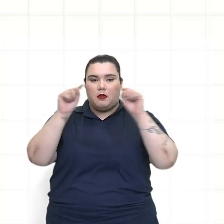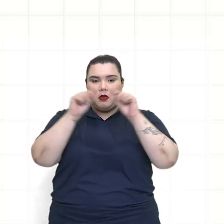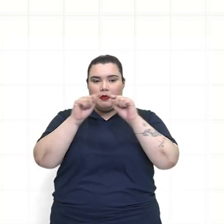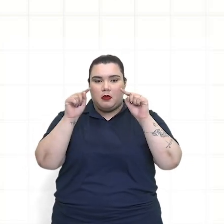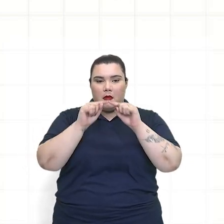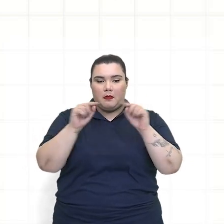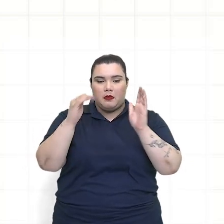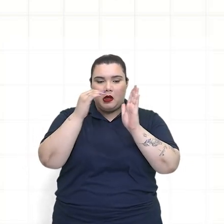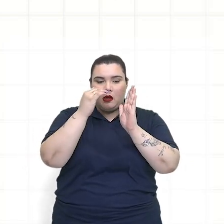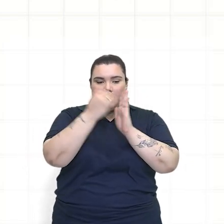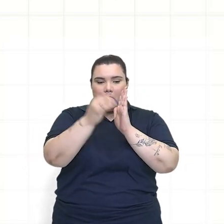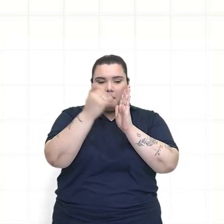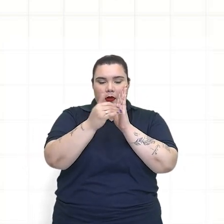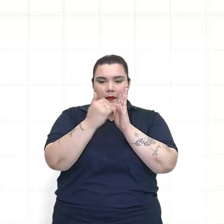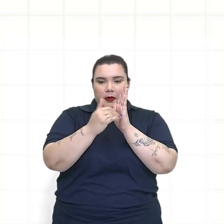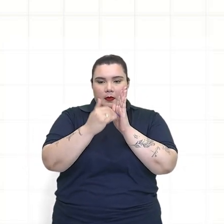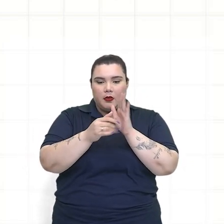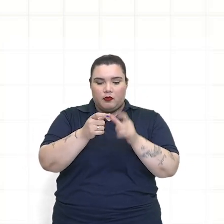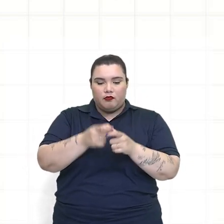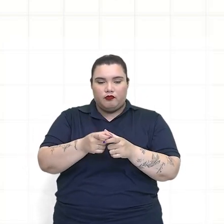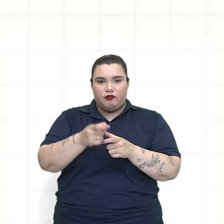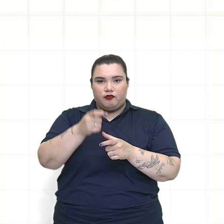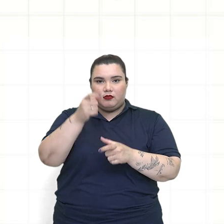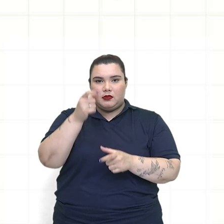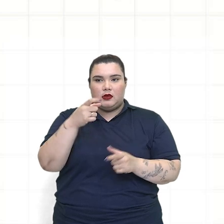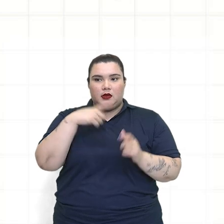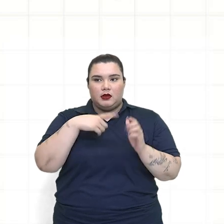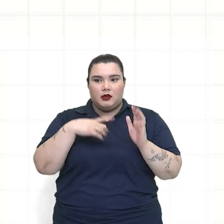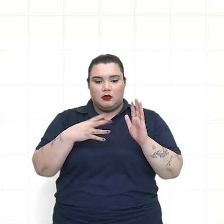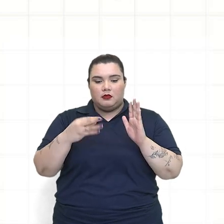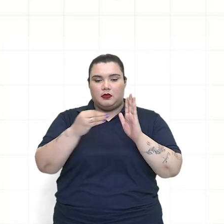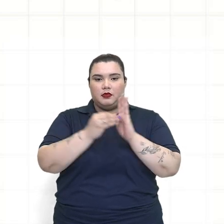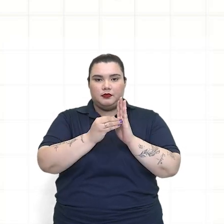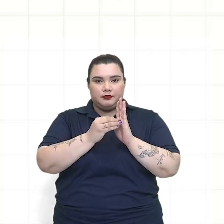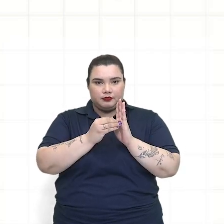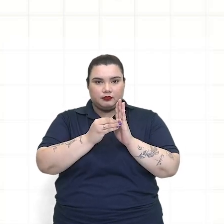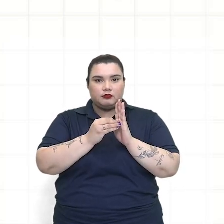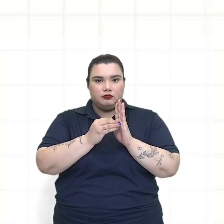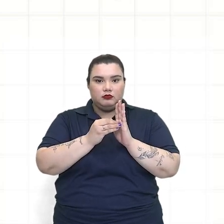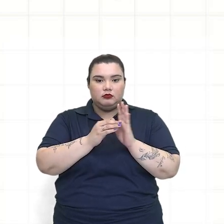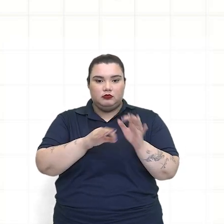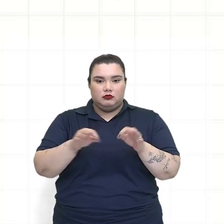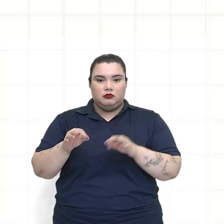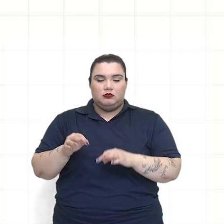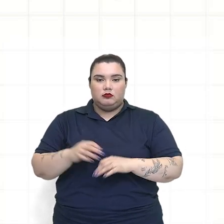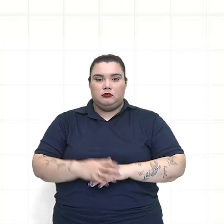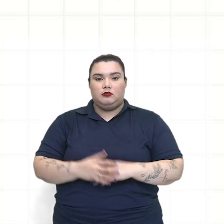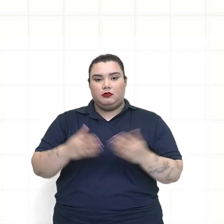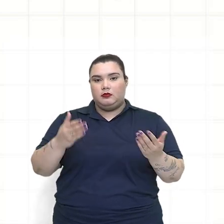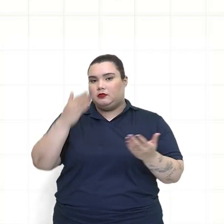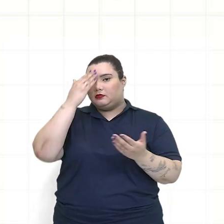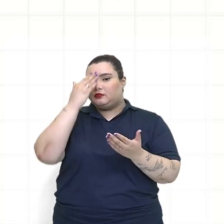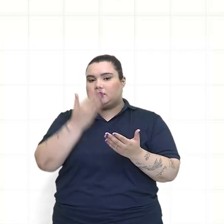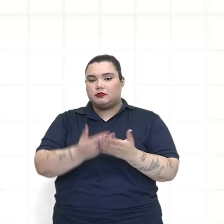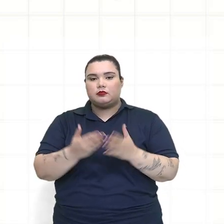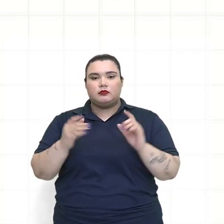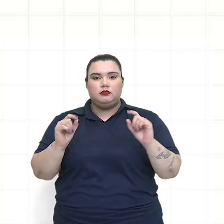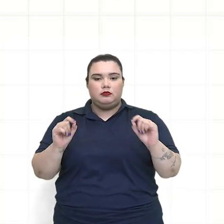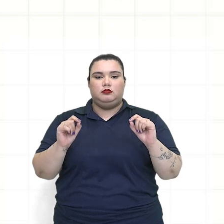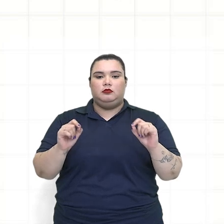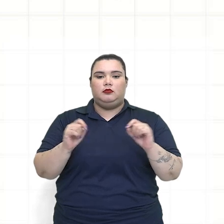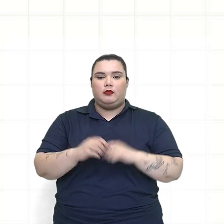né, riscos, que foram inseridos aqui nesse osso. Então, acredita-se